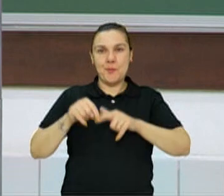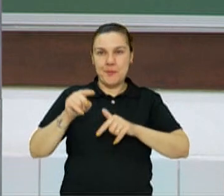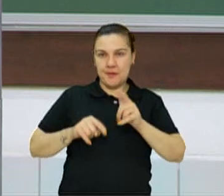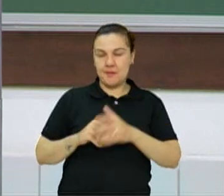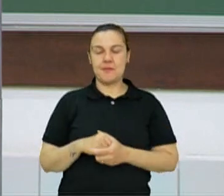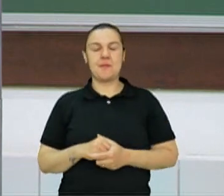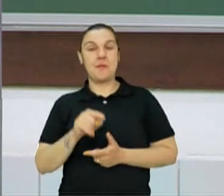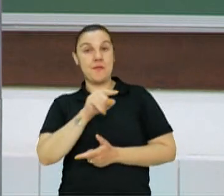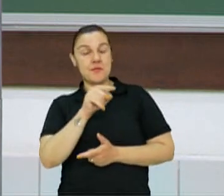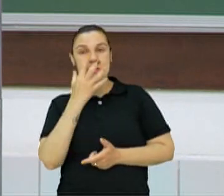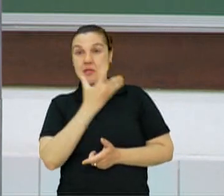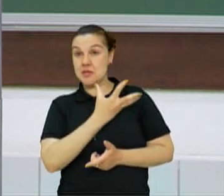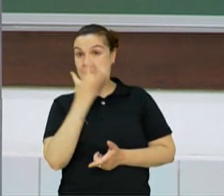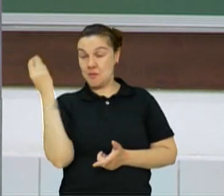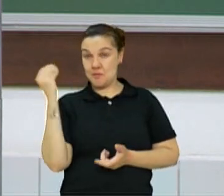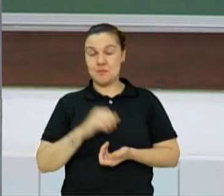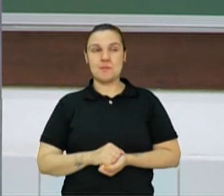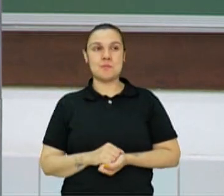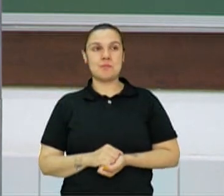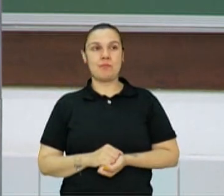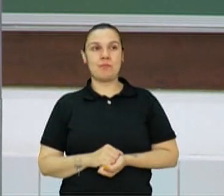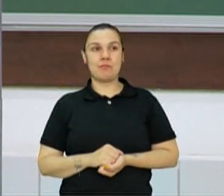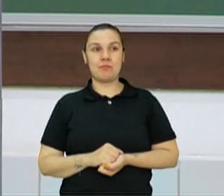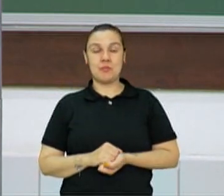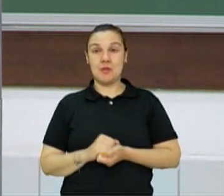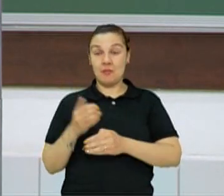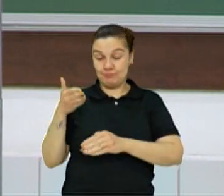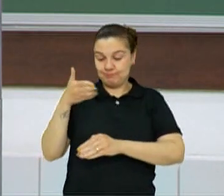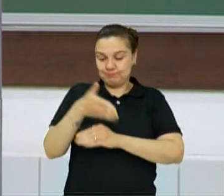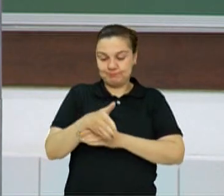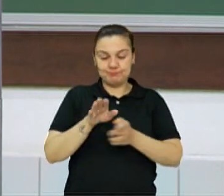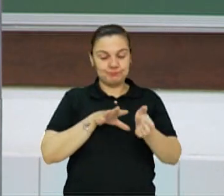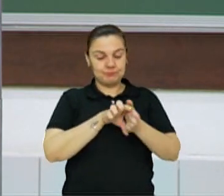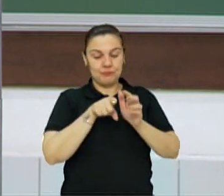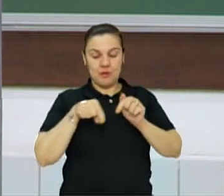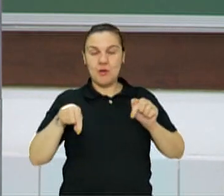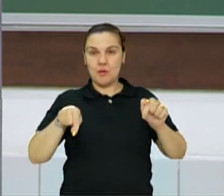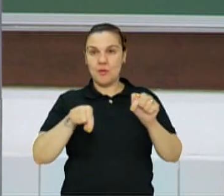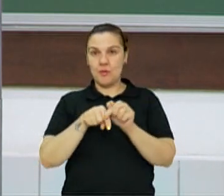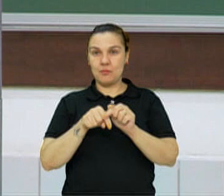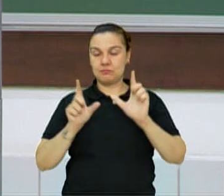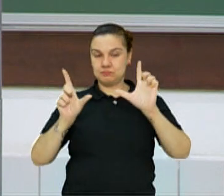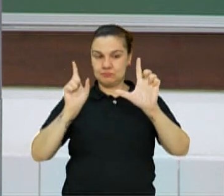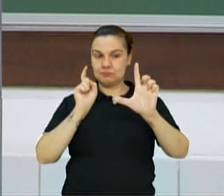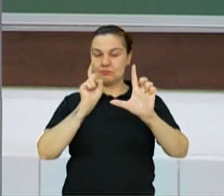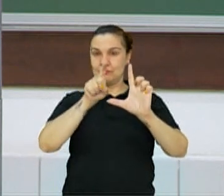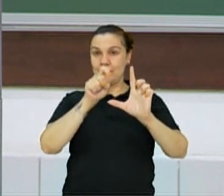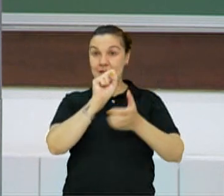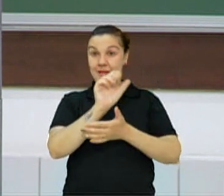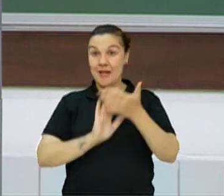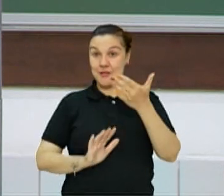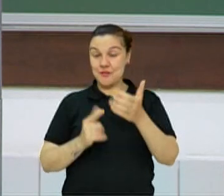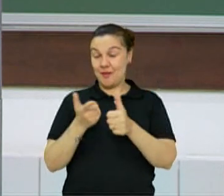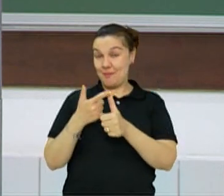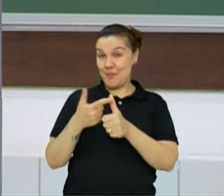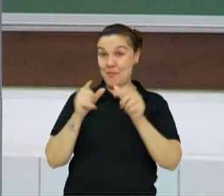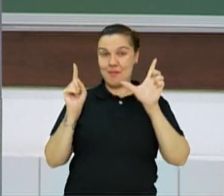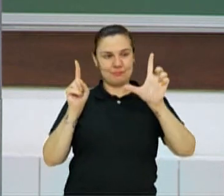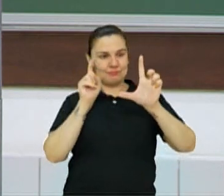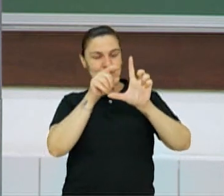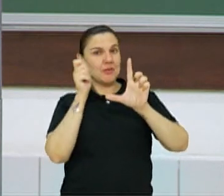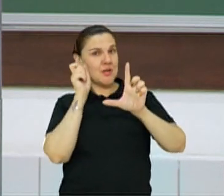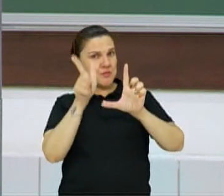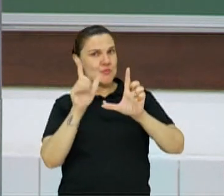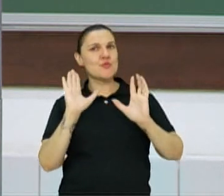materiais. Não esqueçam, gente, de garantirem a presença. Coloquem lá no ícone Atividades, no primeiro link você já